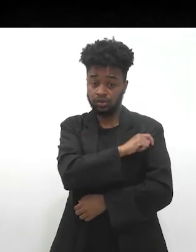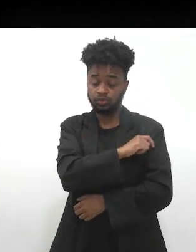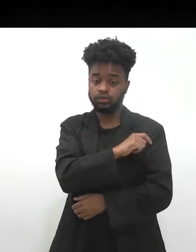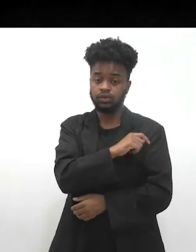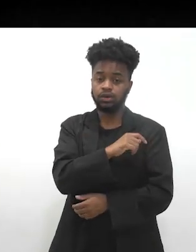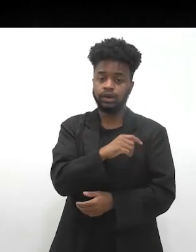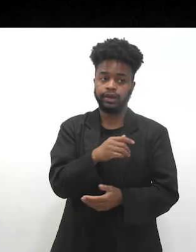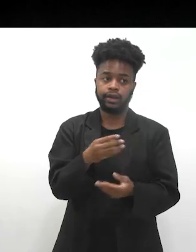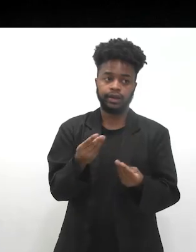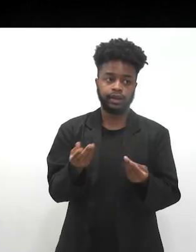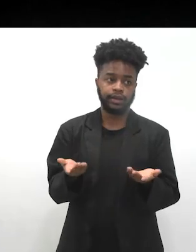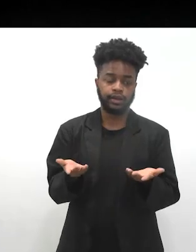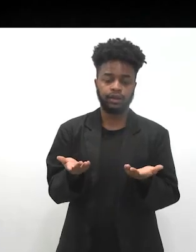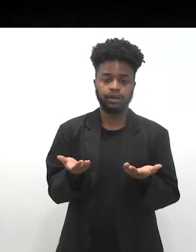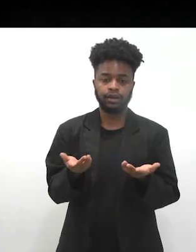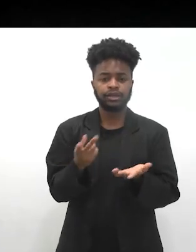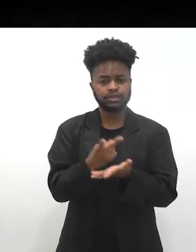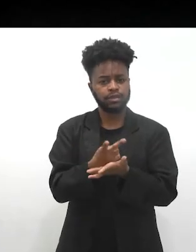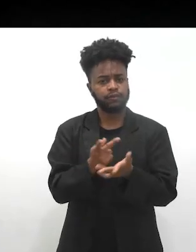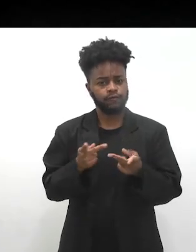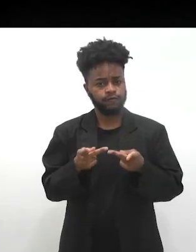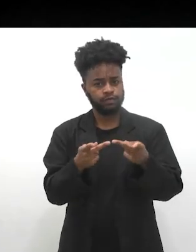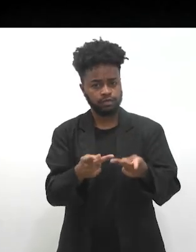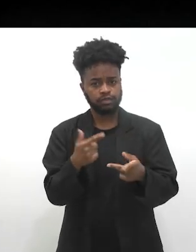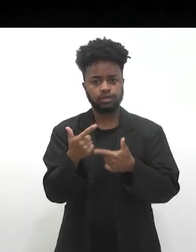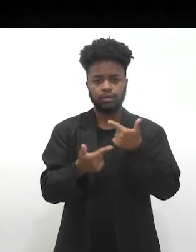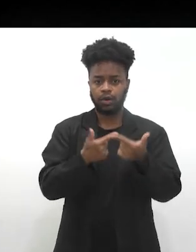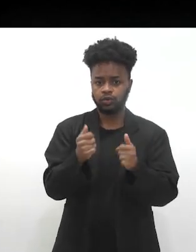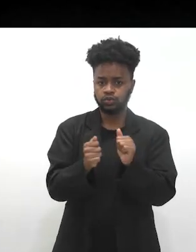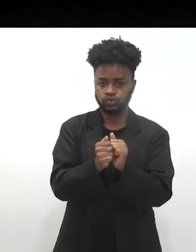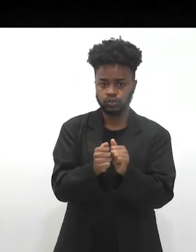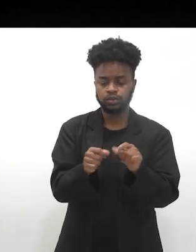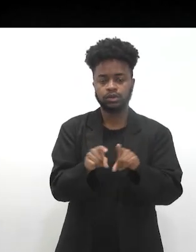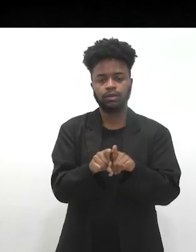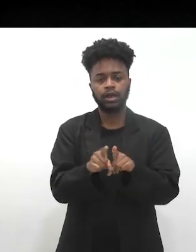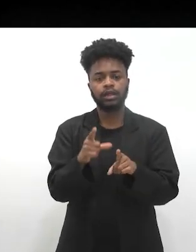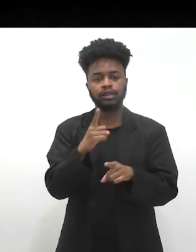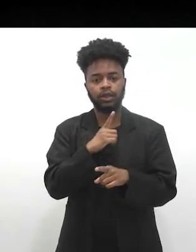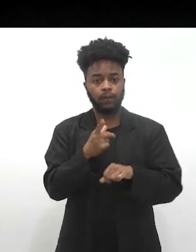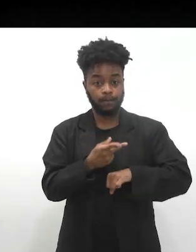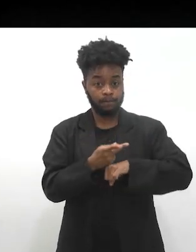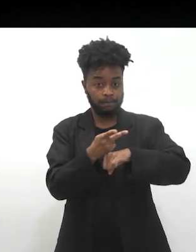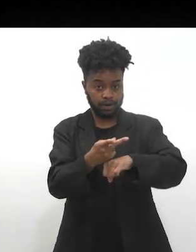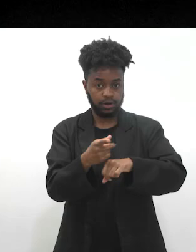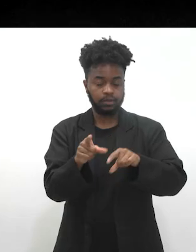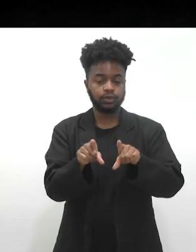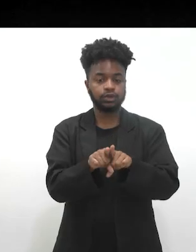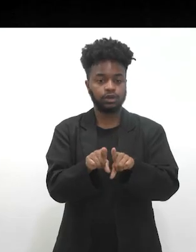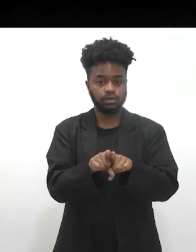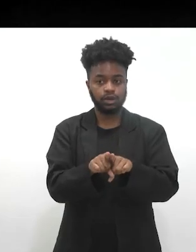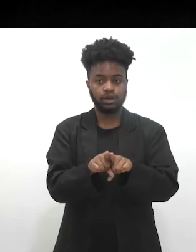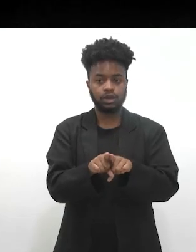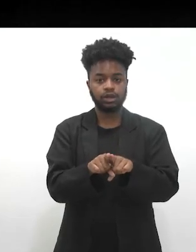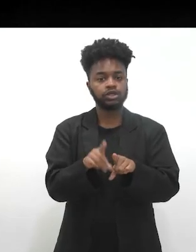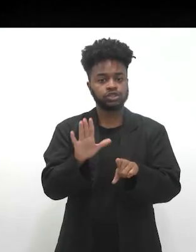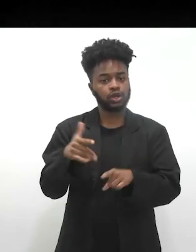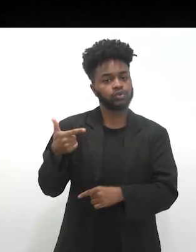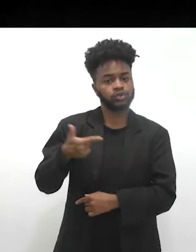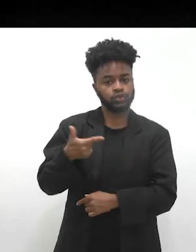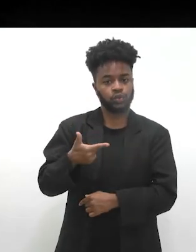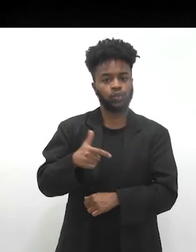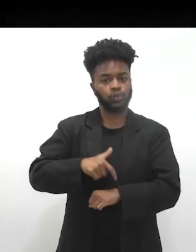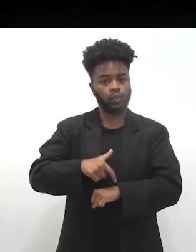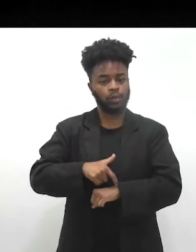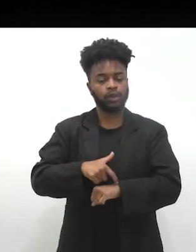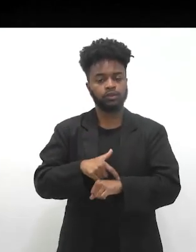estão constantemente visitando, trabalhando com a gente. A gente tem um prêmio que vamos para a segunda